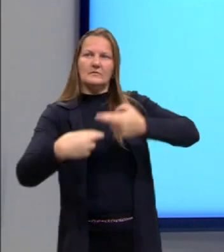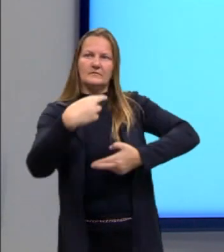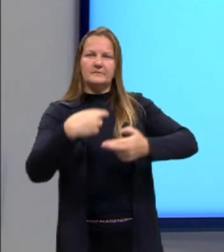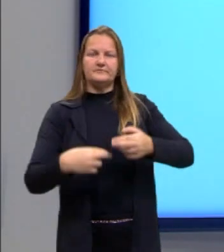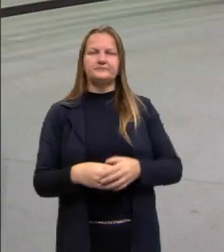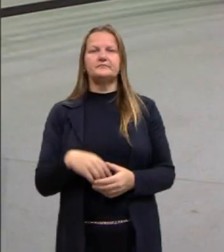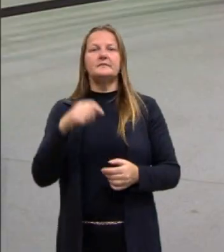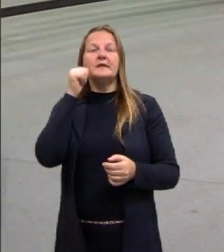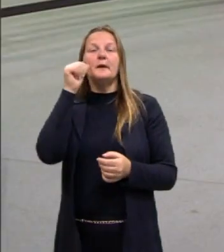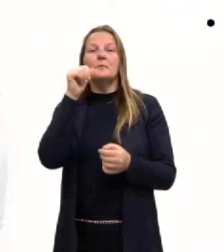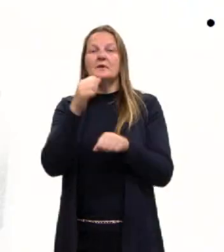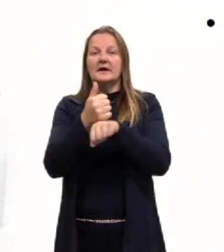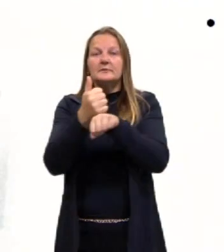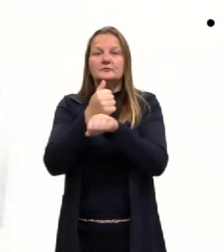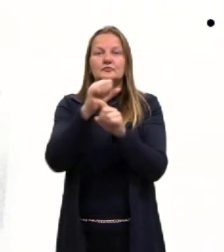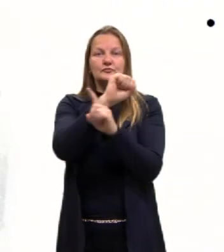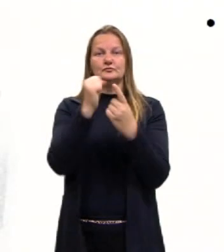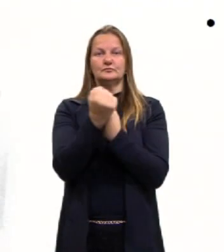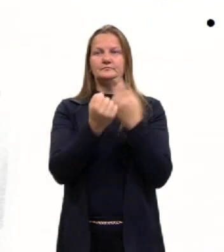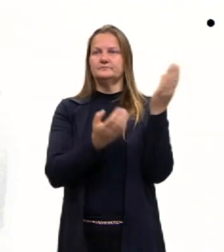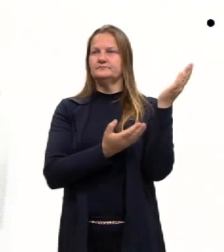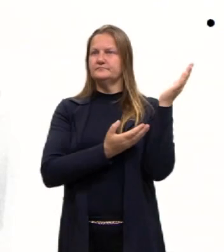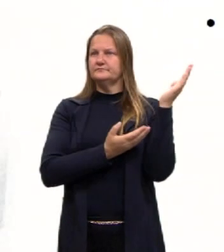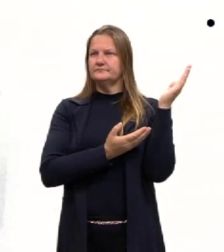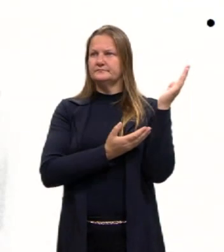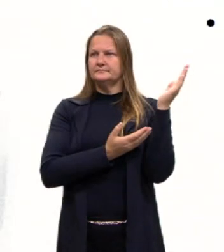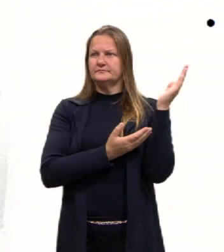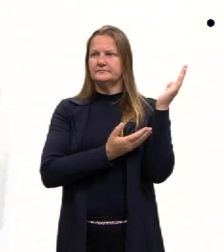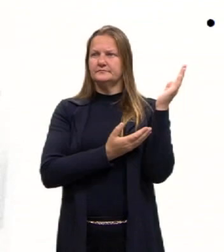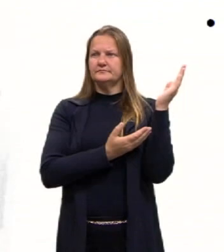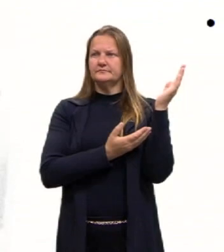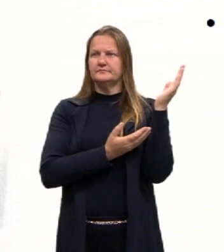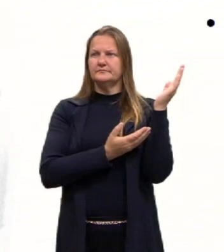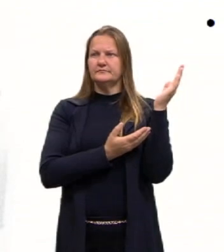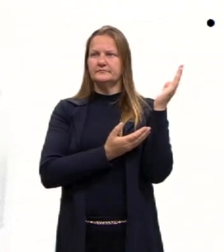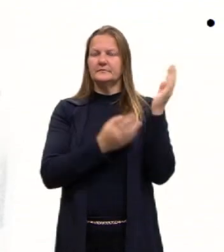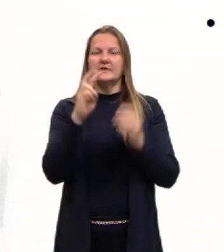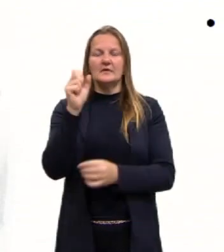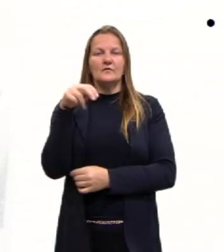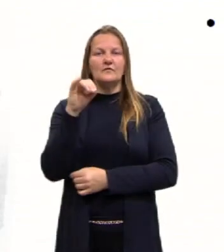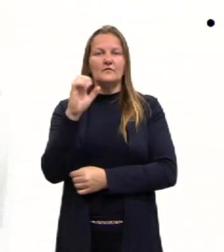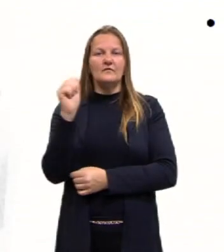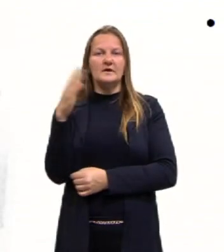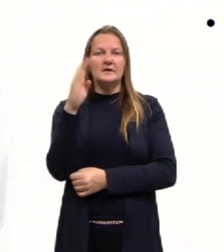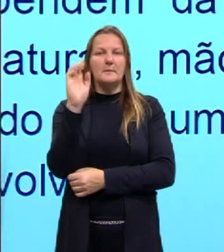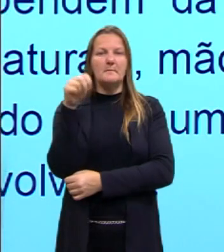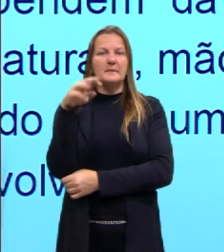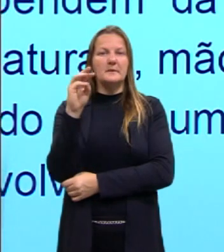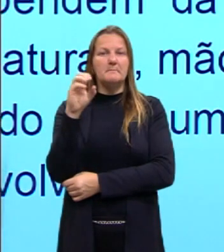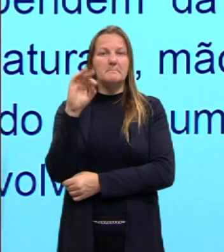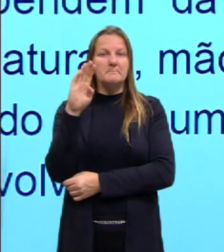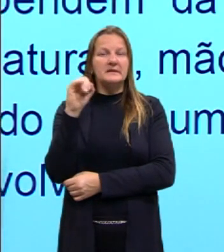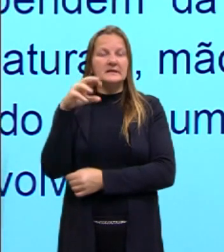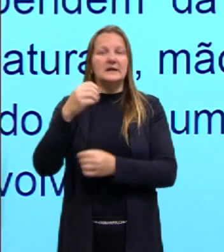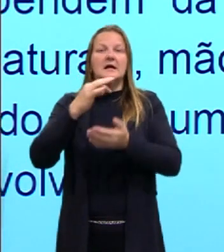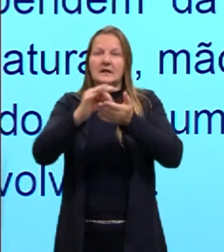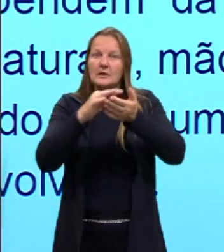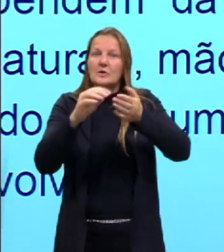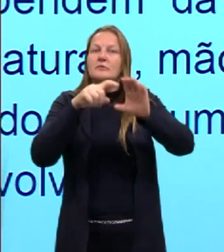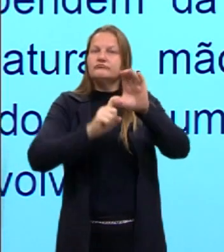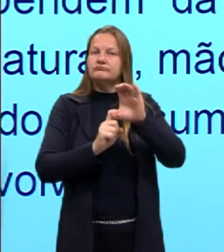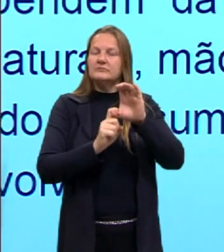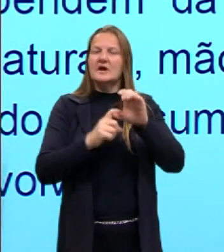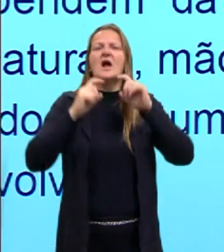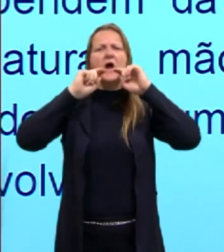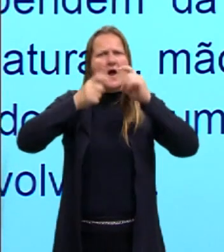uma socióloga muito importante do Brasil que ajudou né a formular e a teoria da dependência e critica alguns